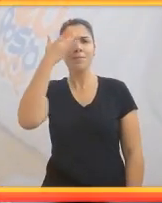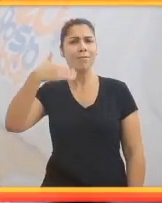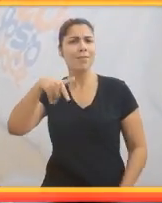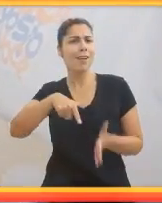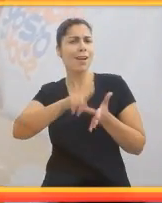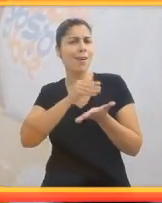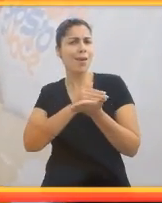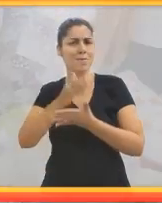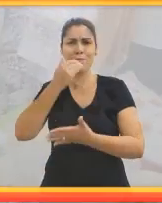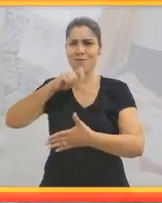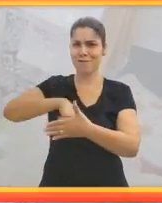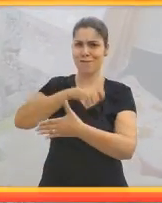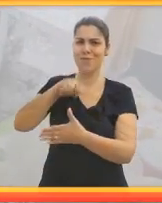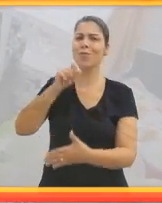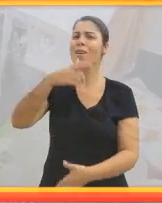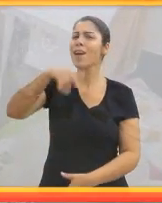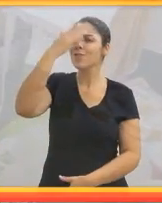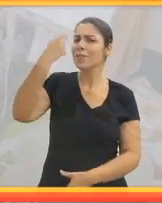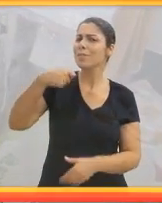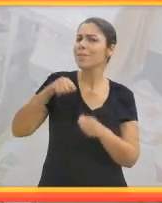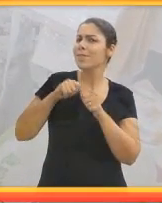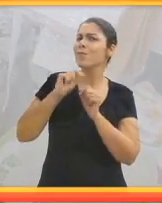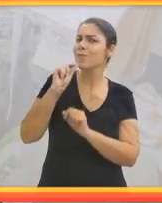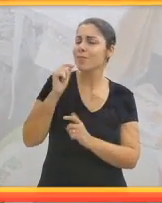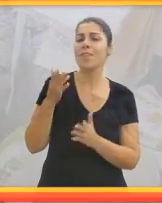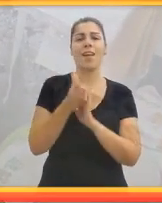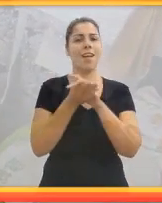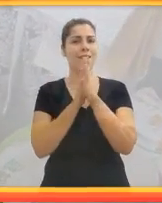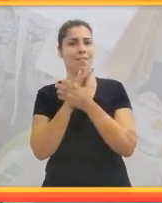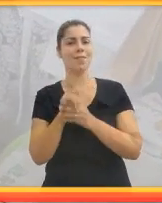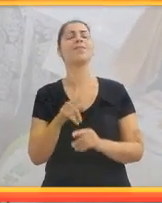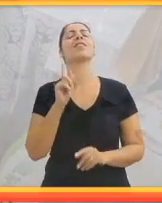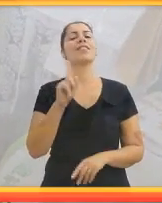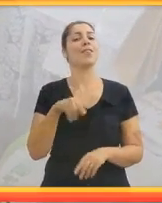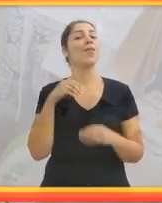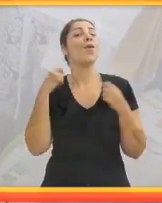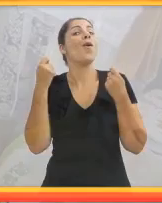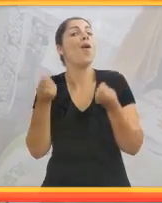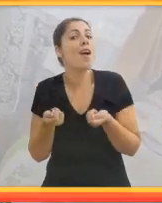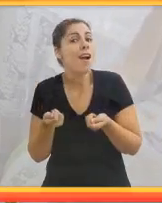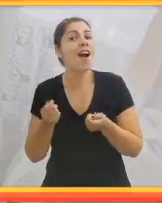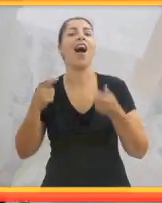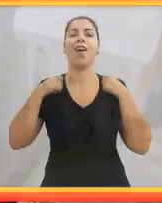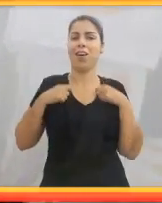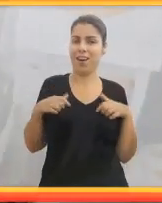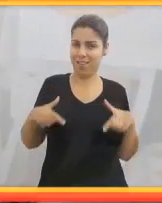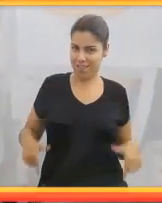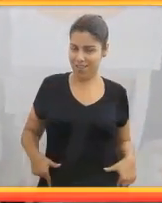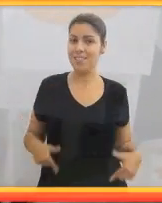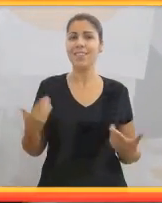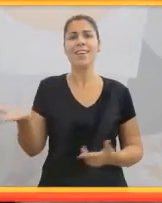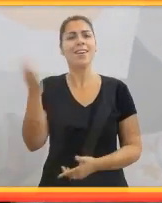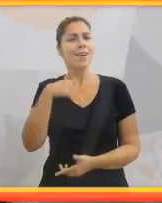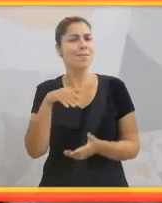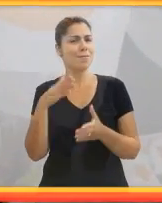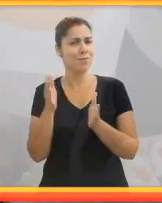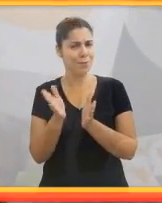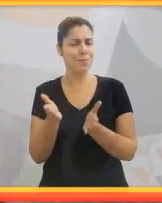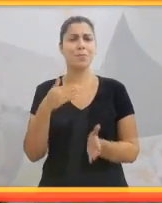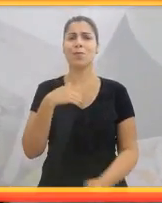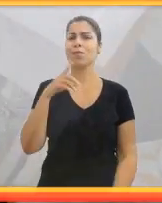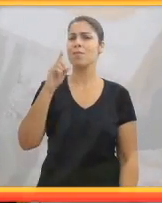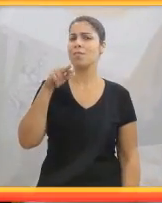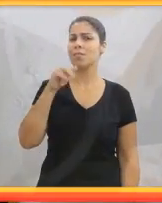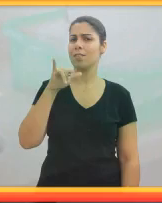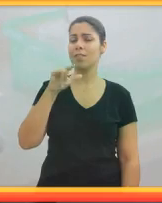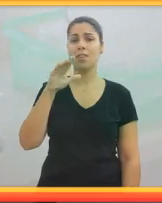Bom dia, pessoal! Antes de começar a culinária, o que a gente tem que fazer? Lavar as mãos. E colocar o? A venda.